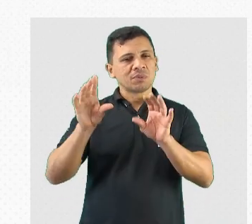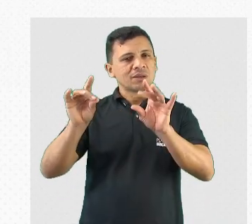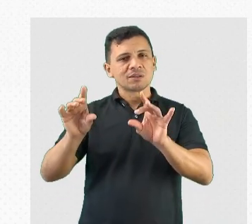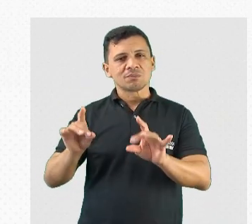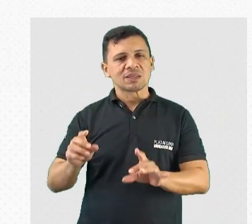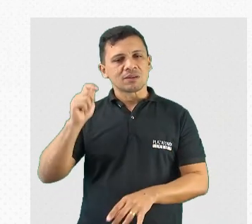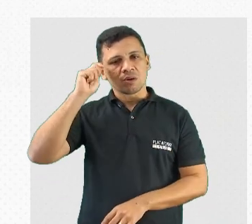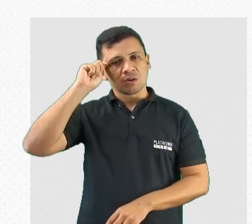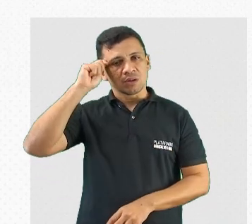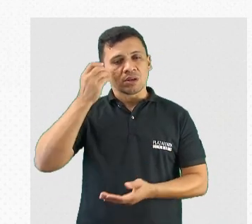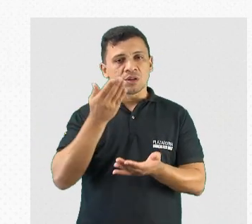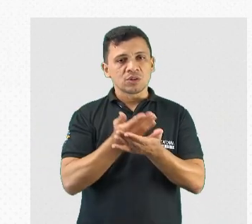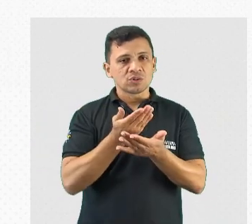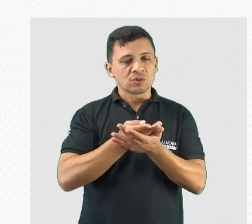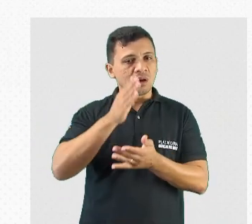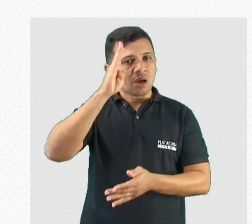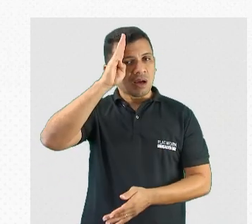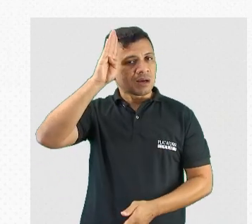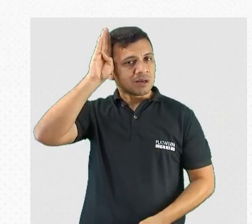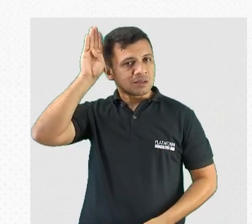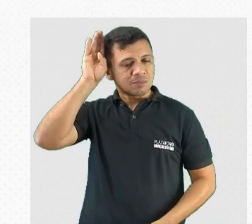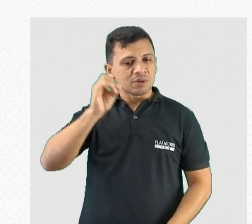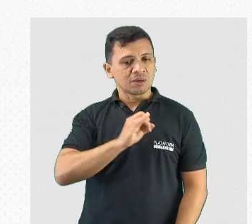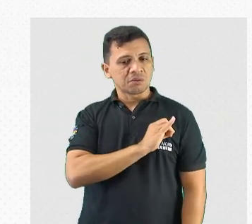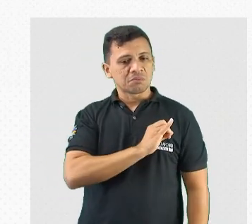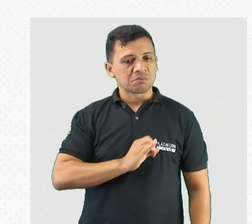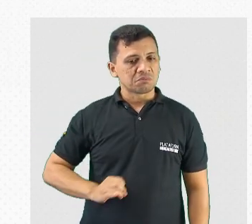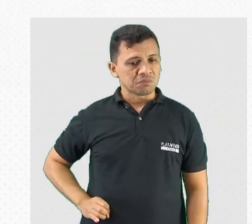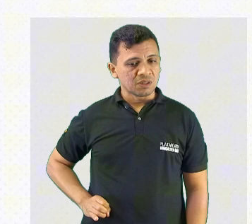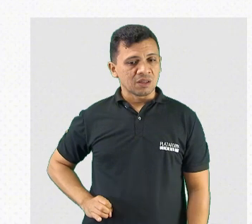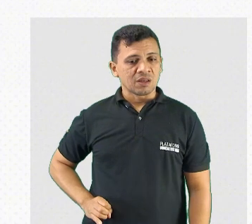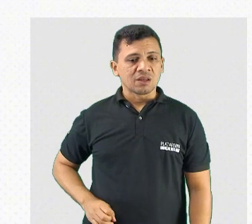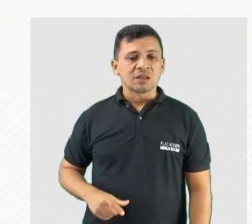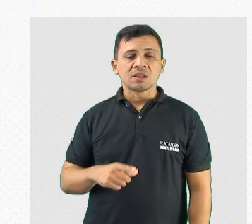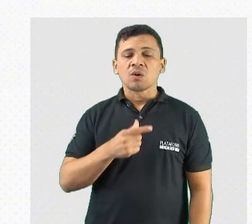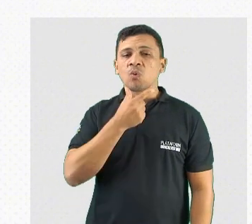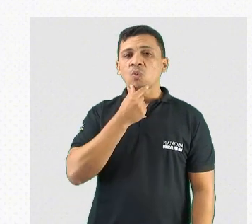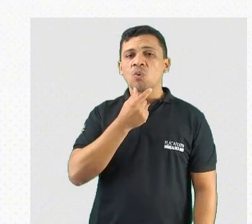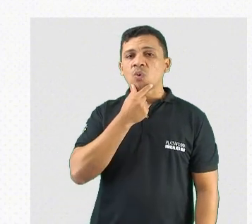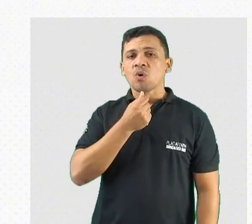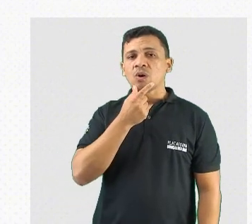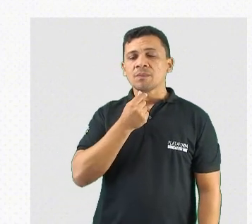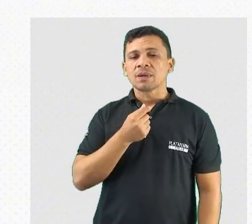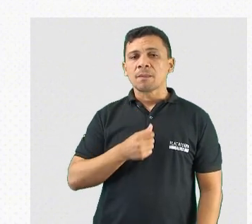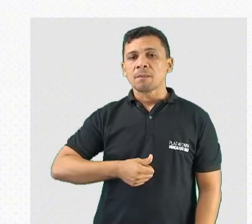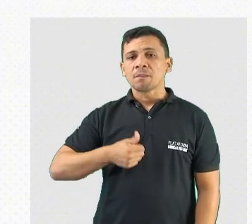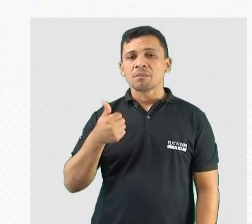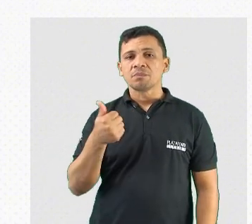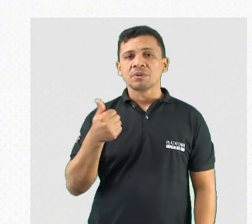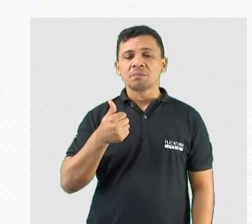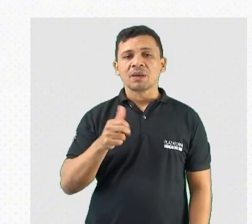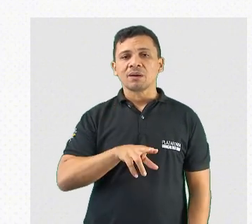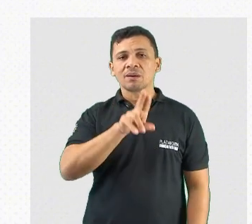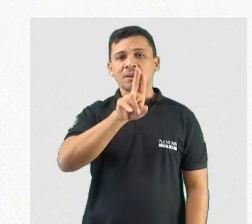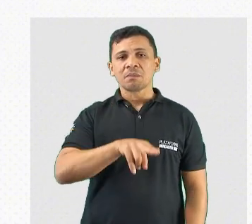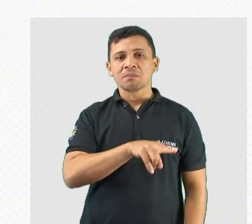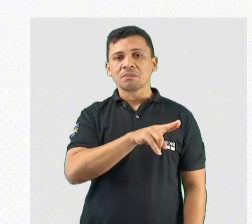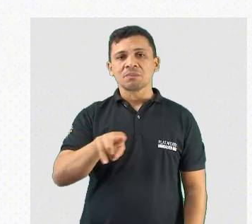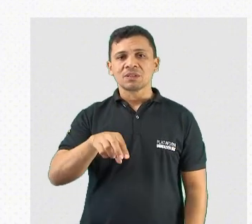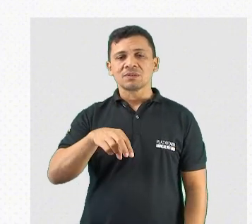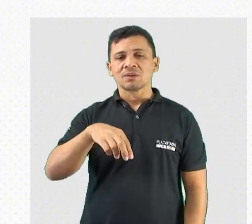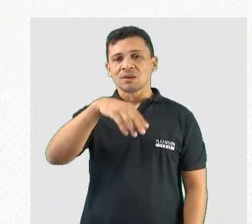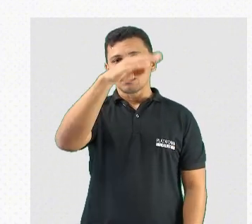estudou na Academia Imperial de Belas Artes, onde foi aluno de Vitor Meirelles, aquele autor da primeira missa do Brasil. E é